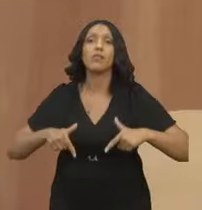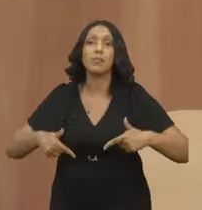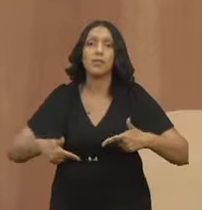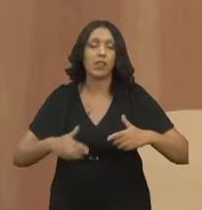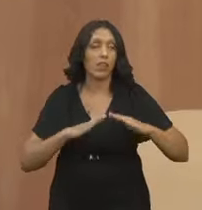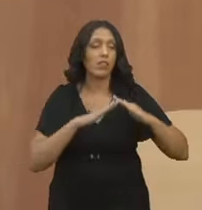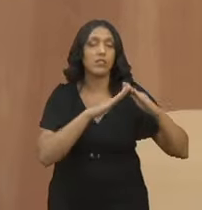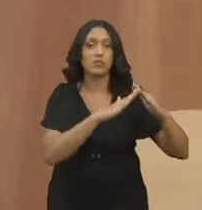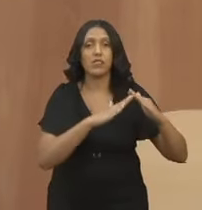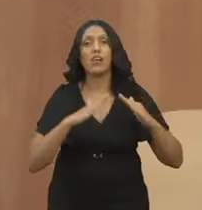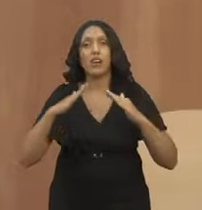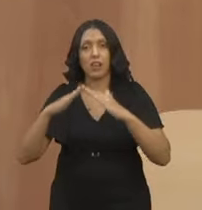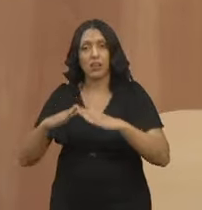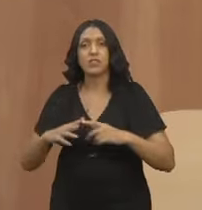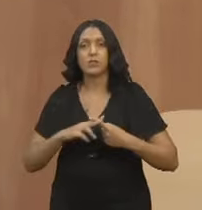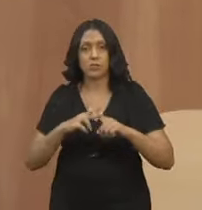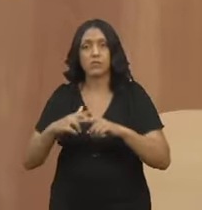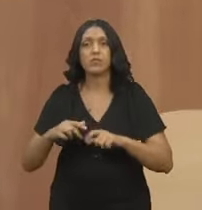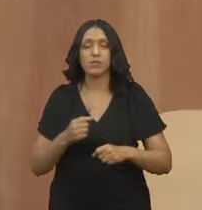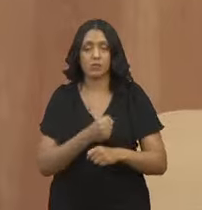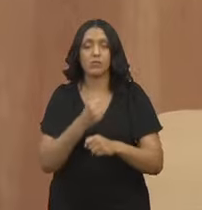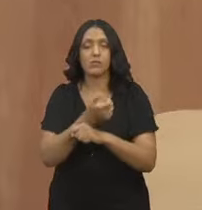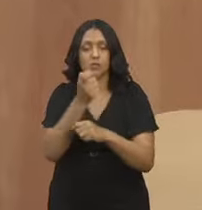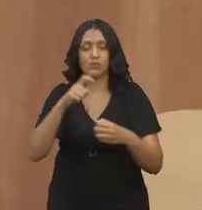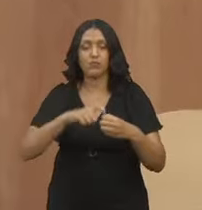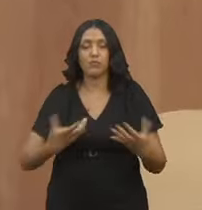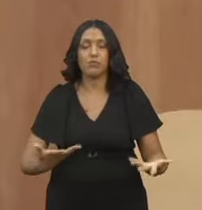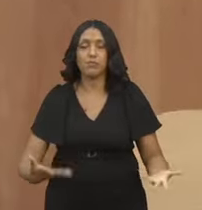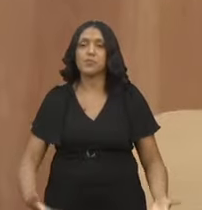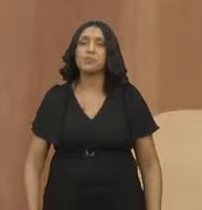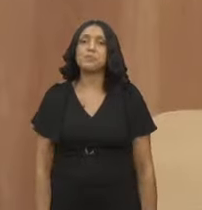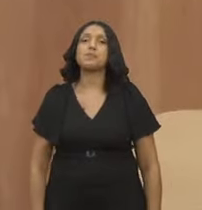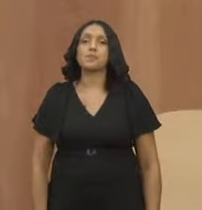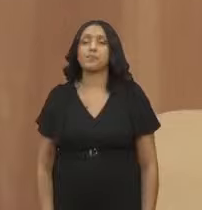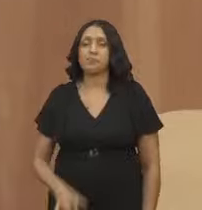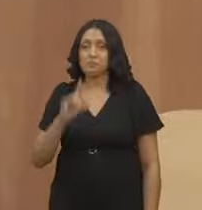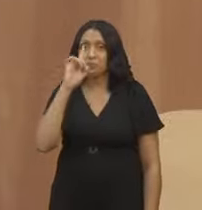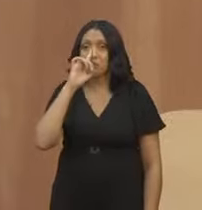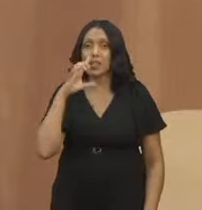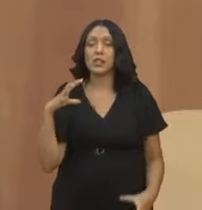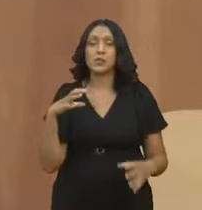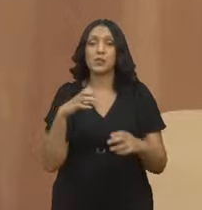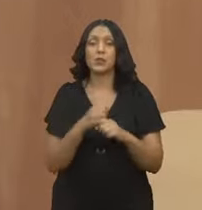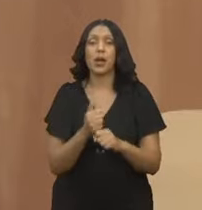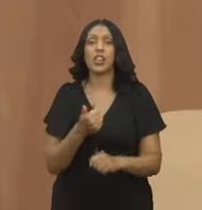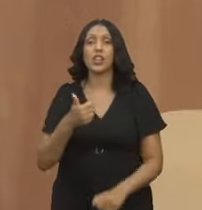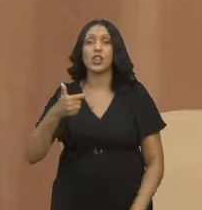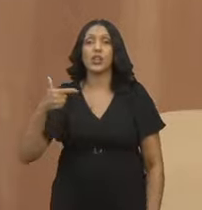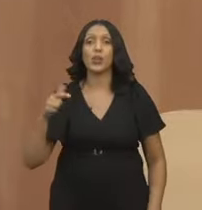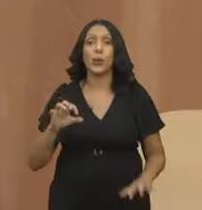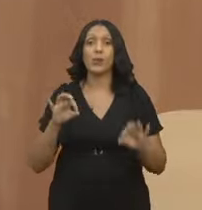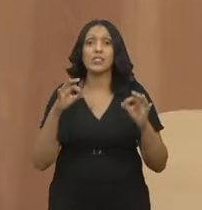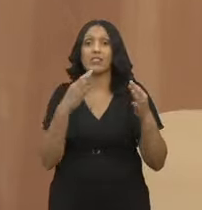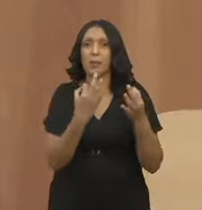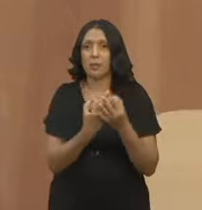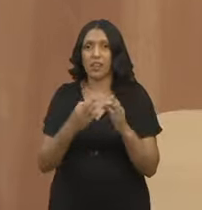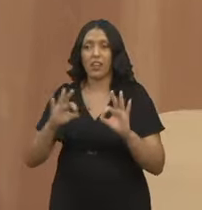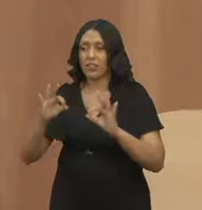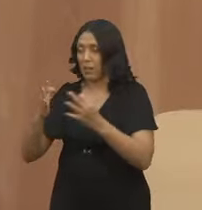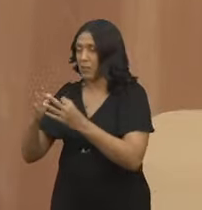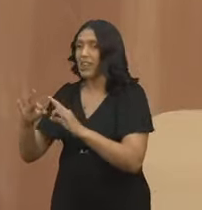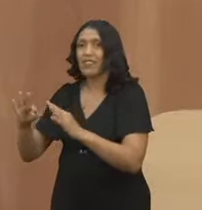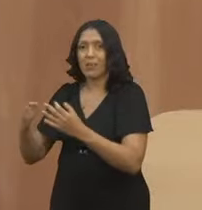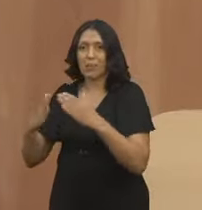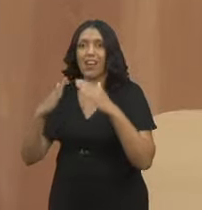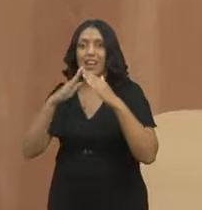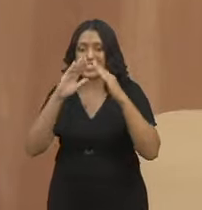Essa situação é muito grave, expõe a risco 12 famílias, uma situação que já perdura há alguns anos. Eu sei